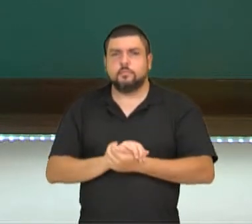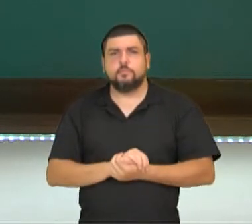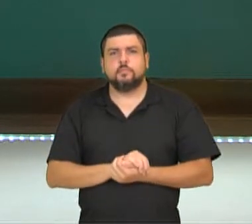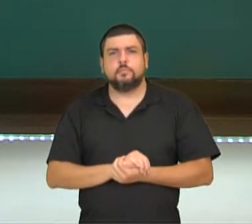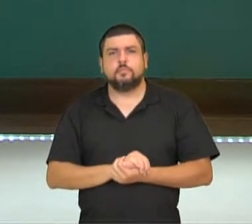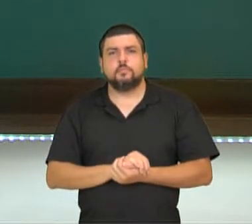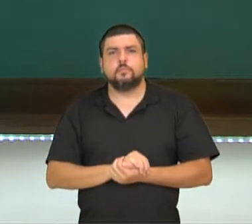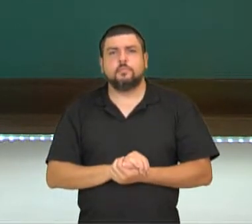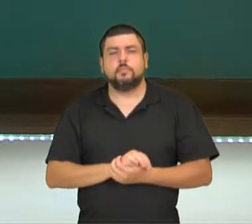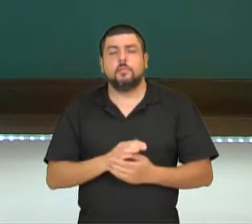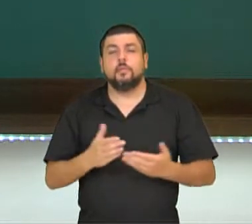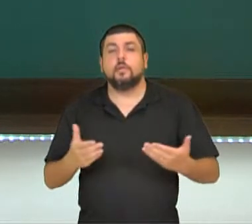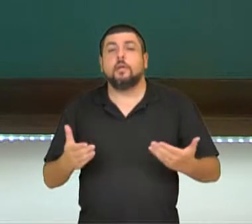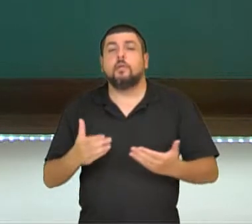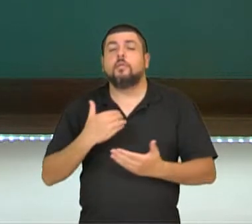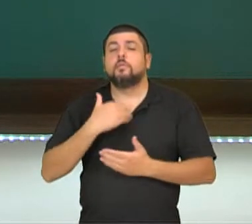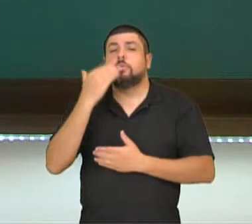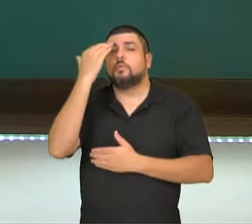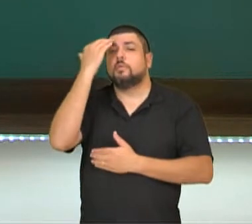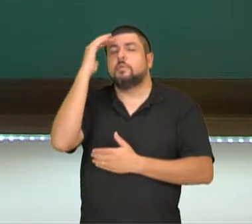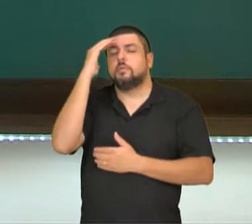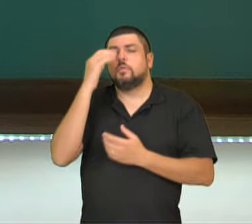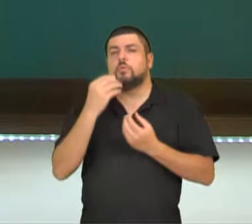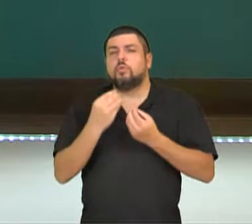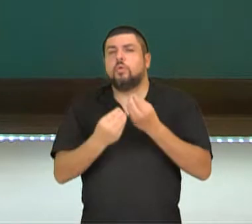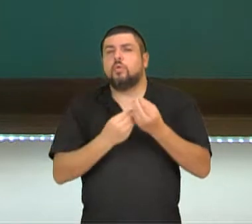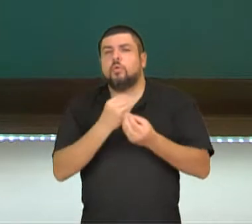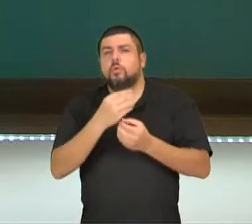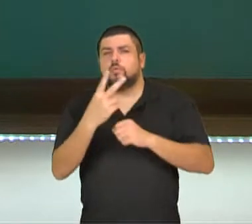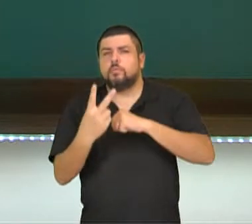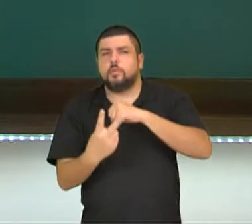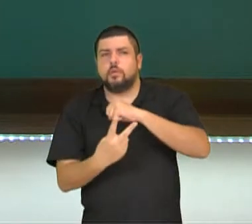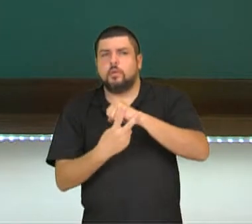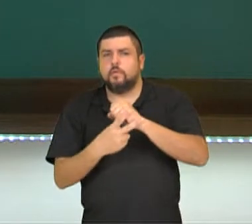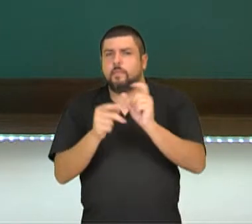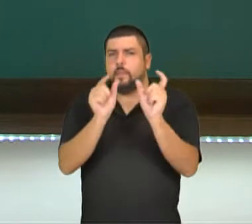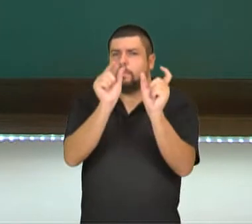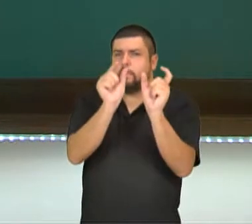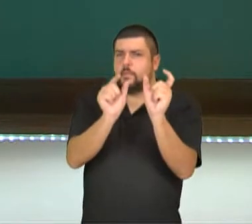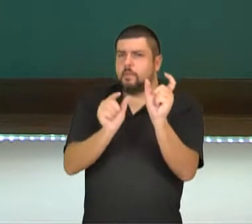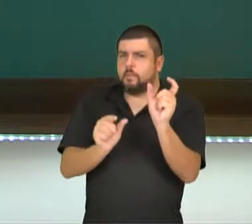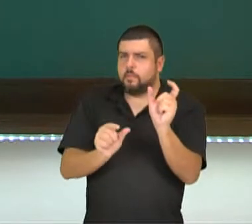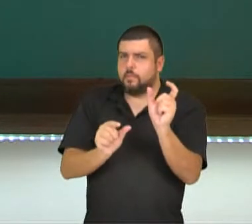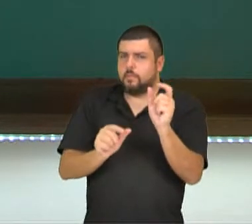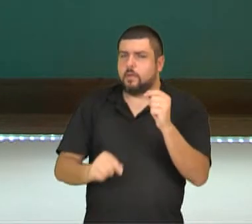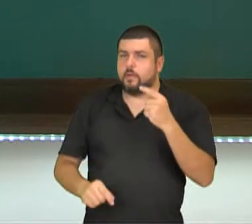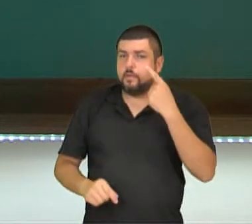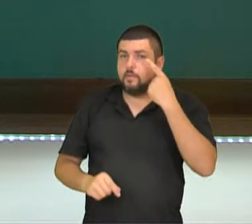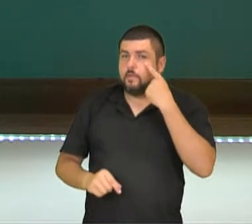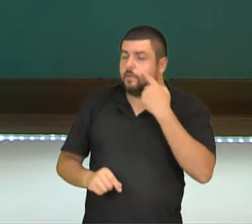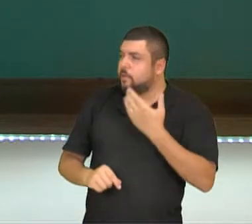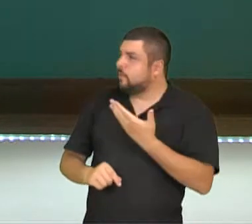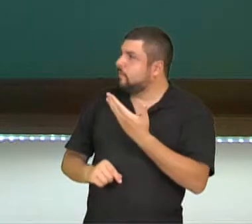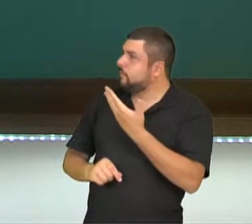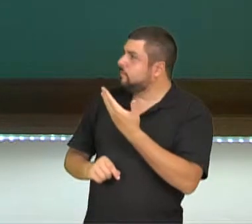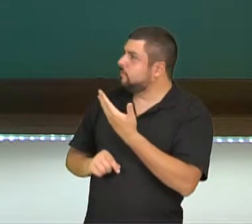aqui a conjugação, a formação, tá? São aqueles que não...